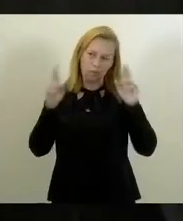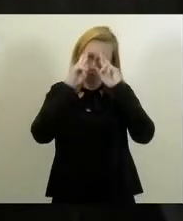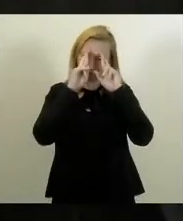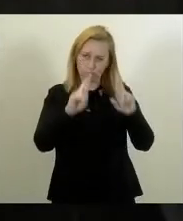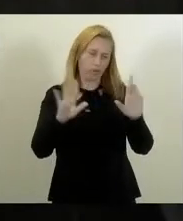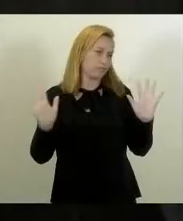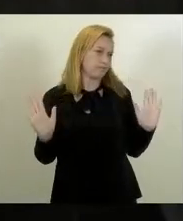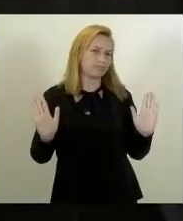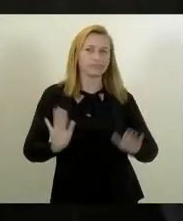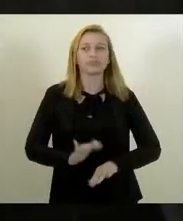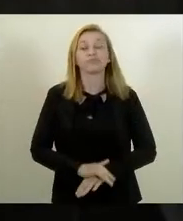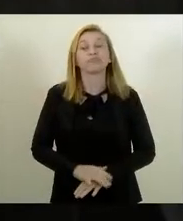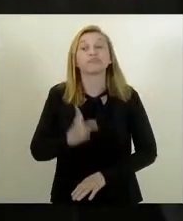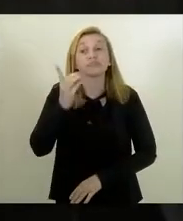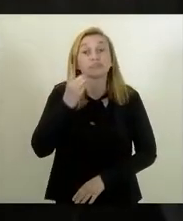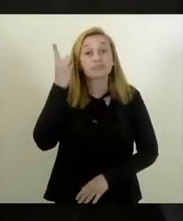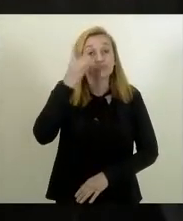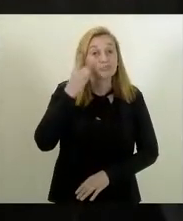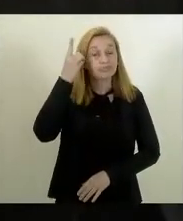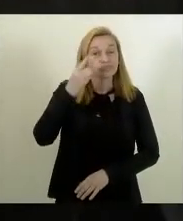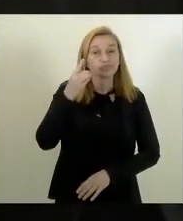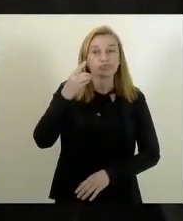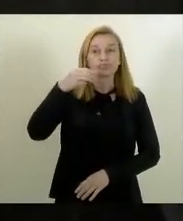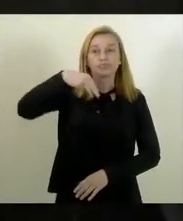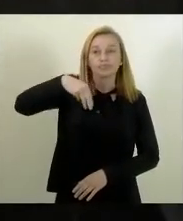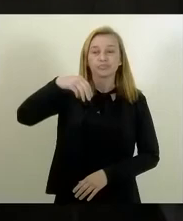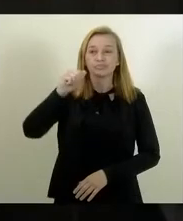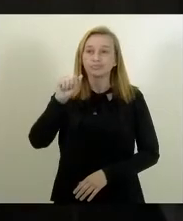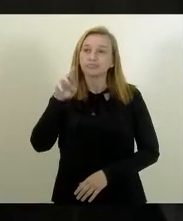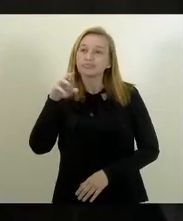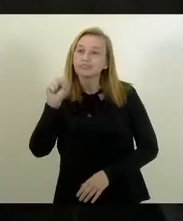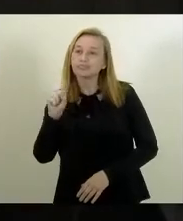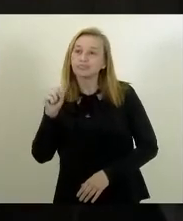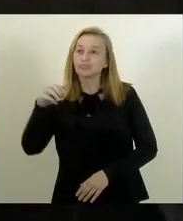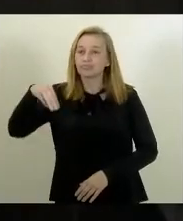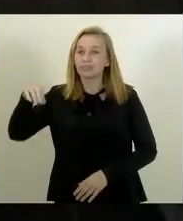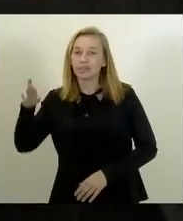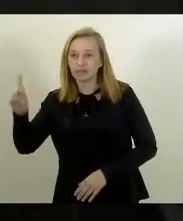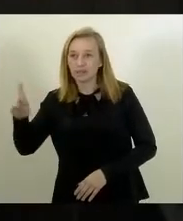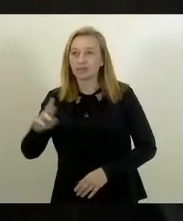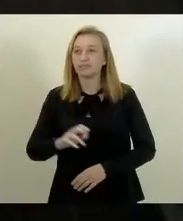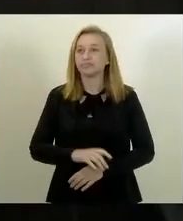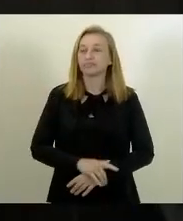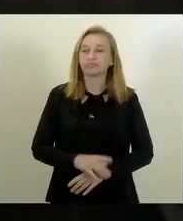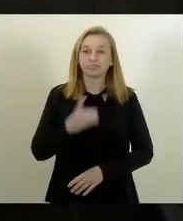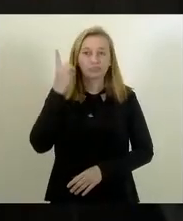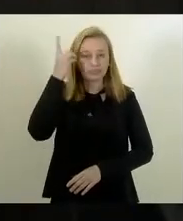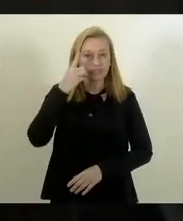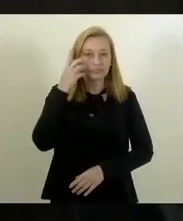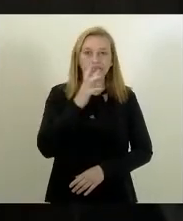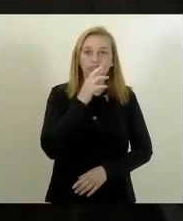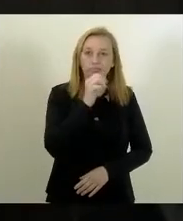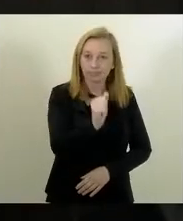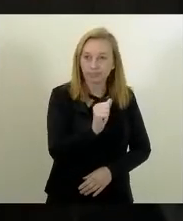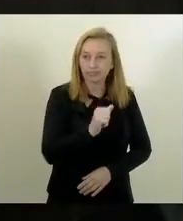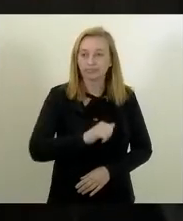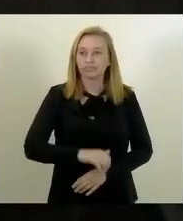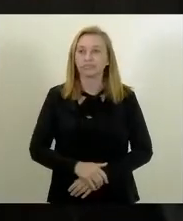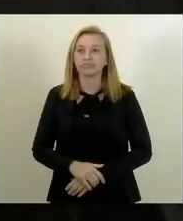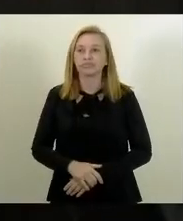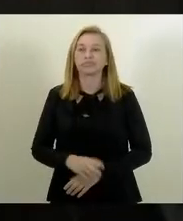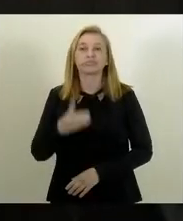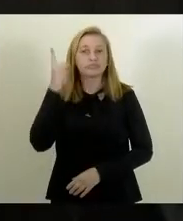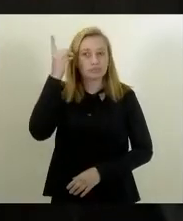mas aqui, deputado Marcos Miller, deputado Rodrigo,